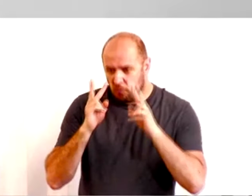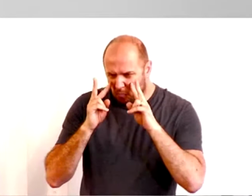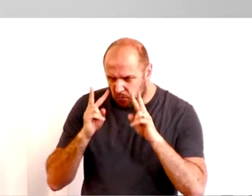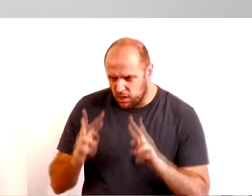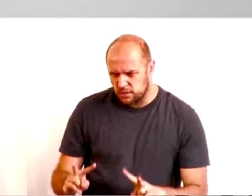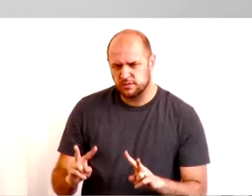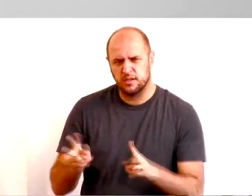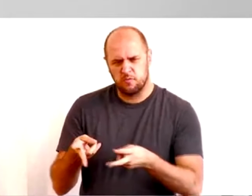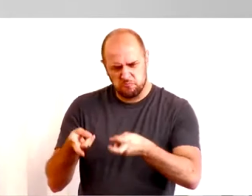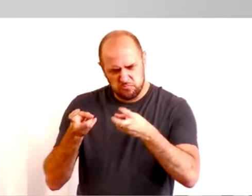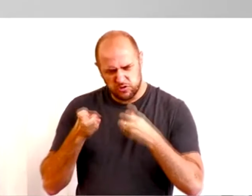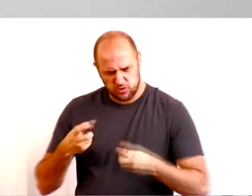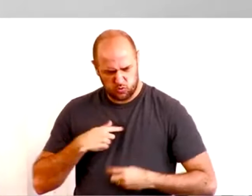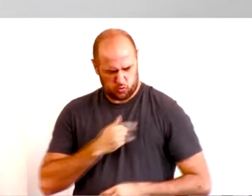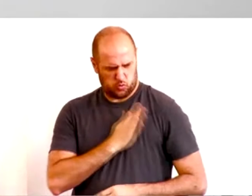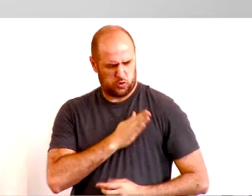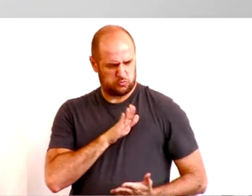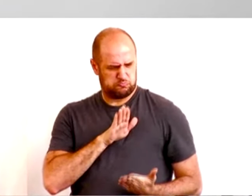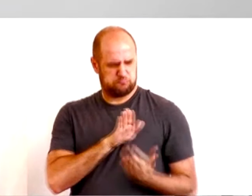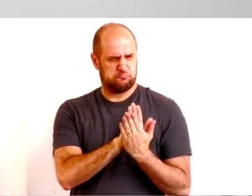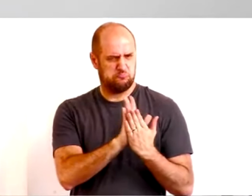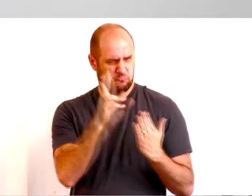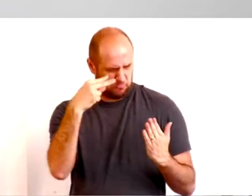se eu confronto o meu coração,